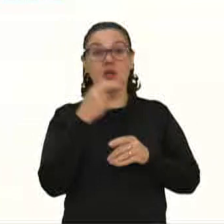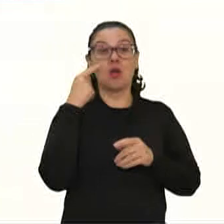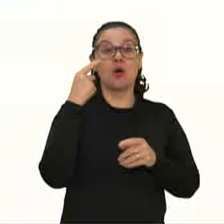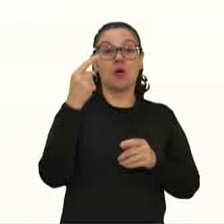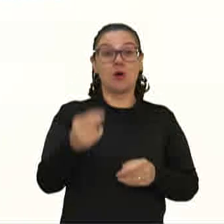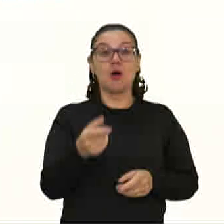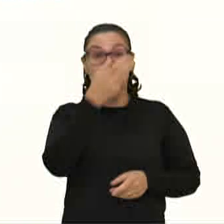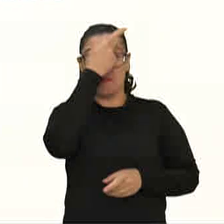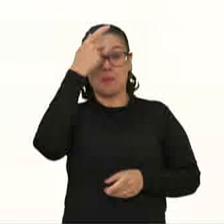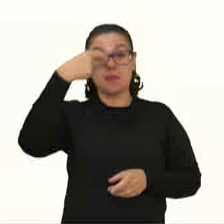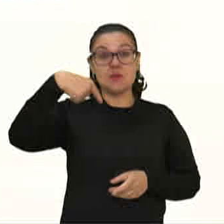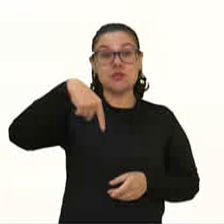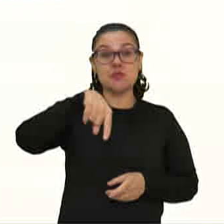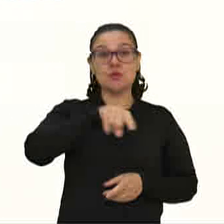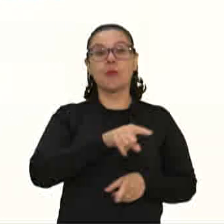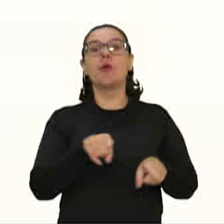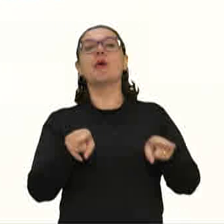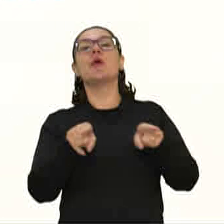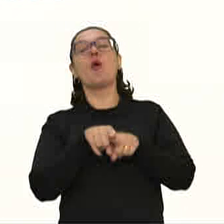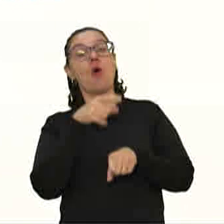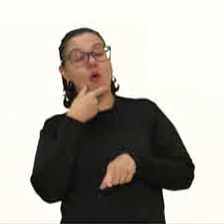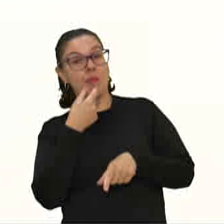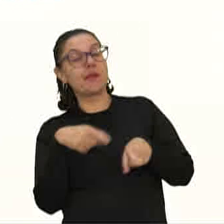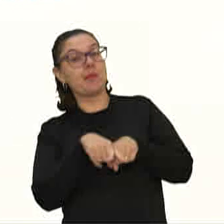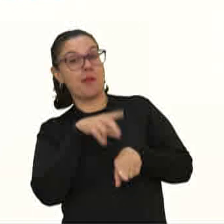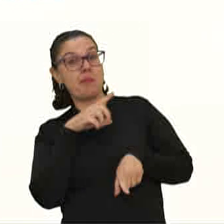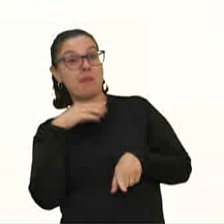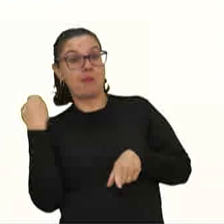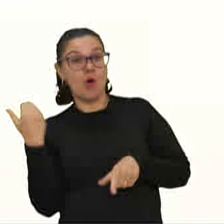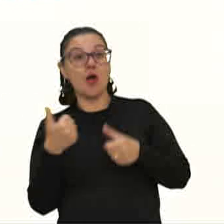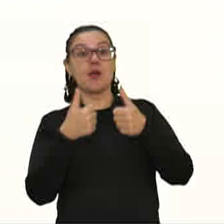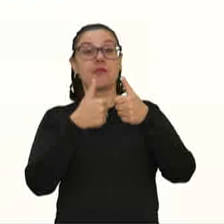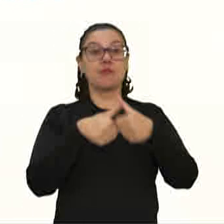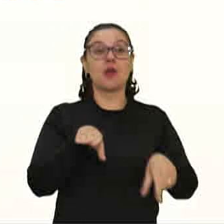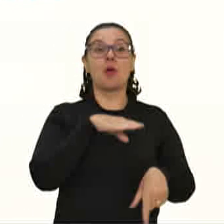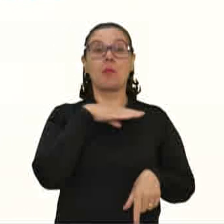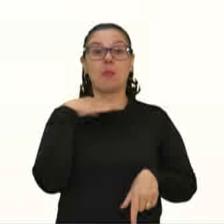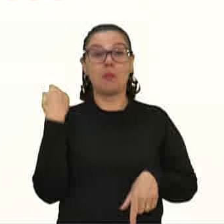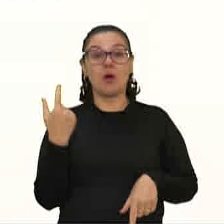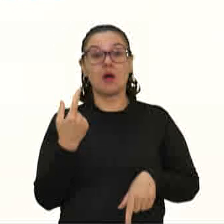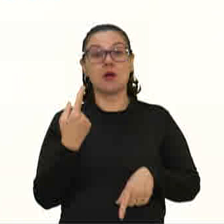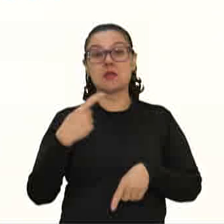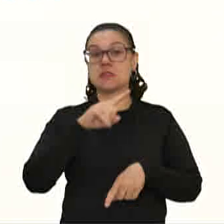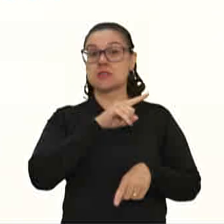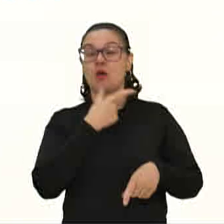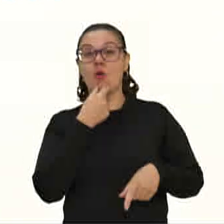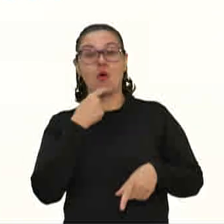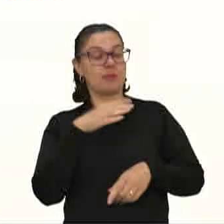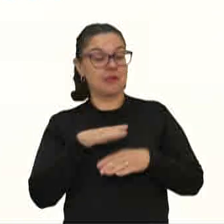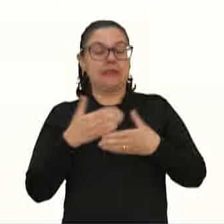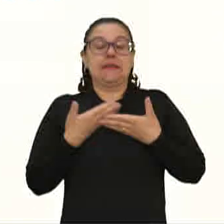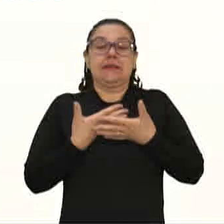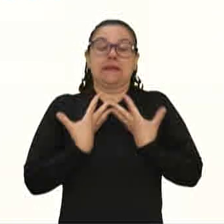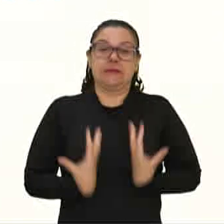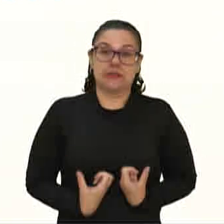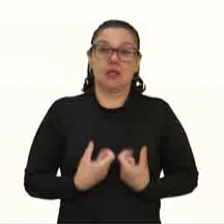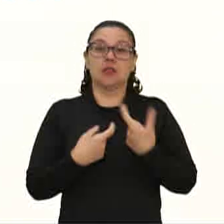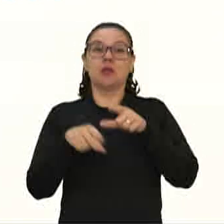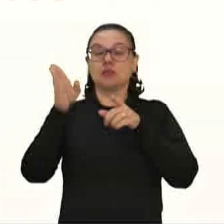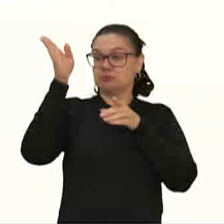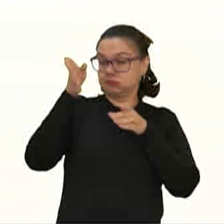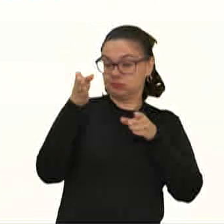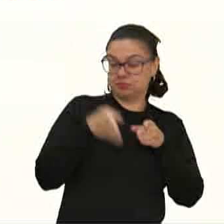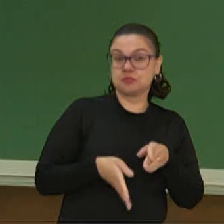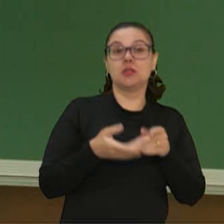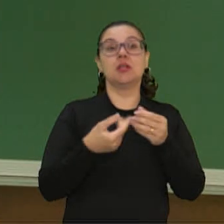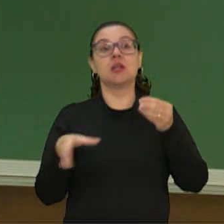Vejam, os homens matam-se e os homens morrem. Ficam mortos, mas não ficam fartos. A gente apaga os termos o